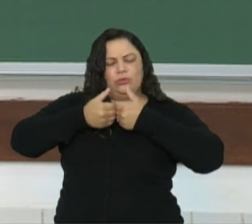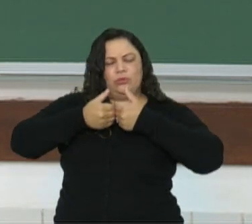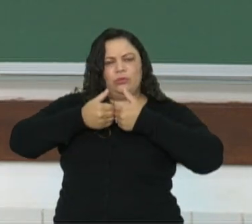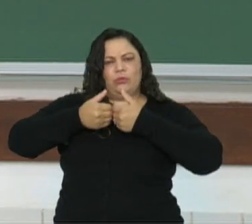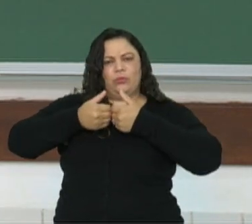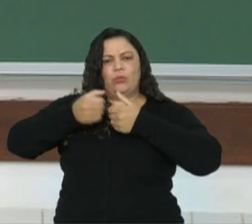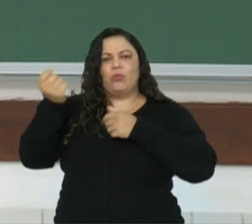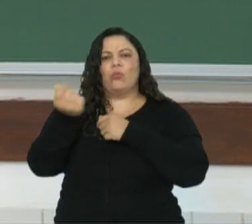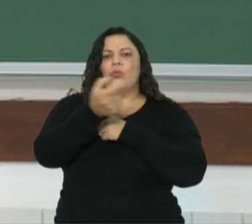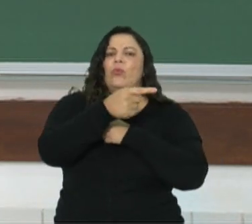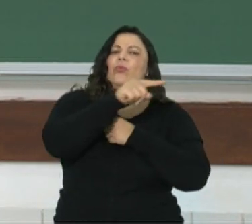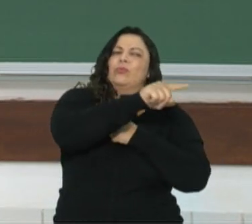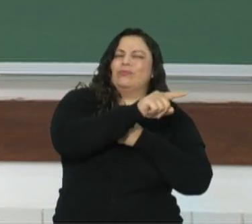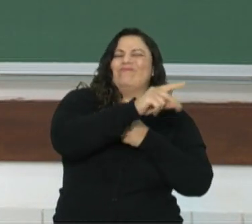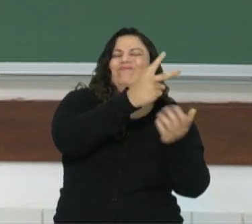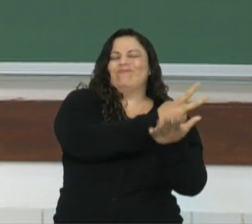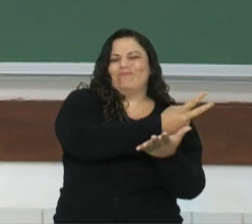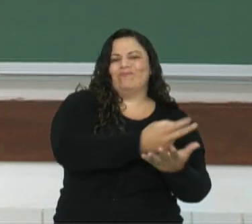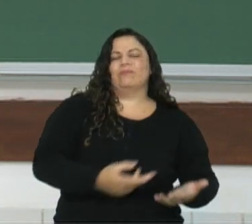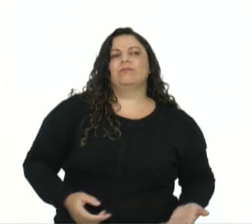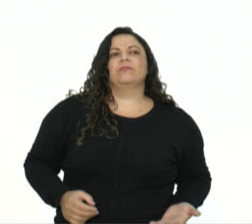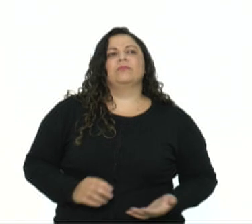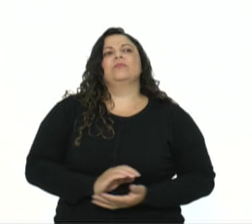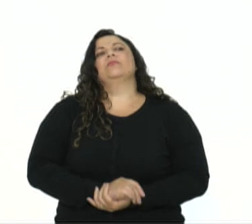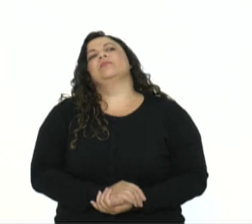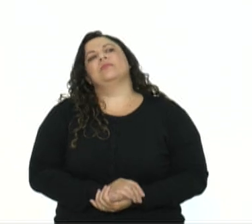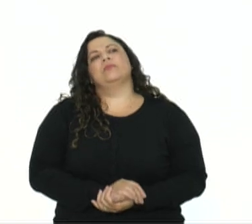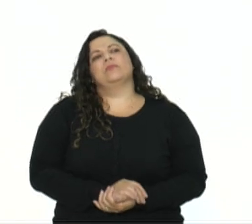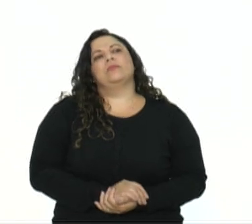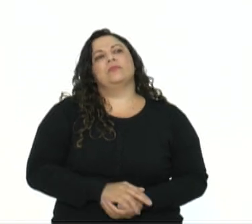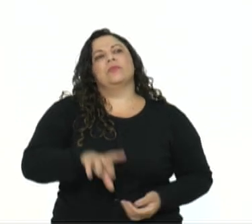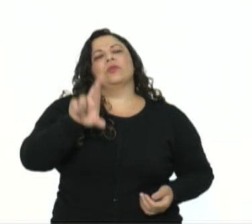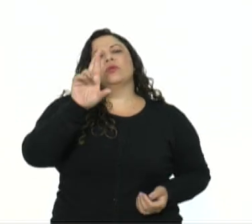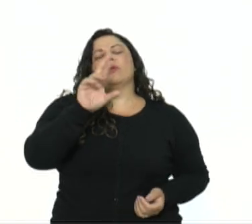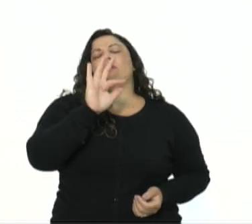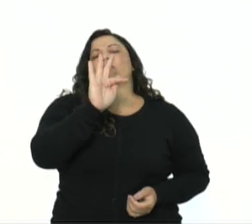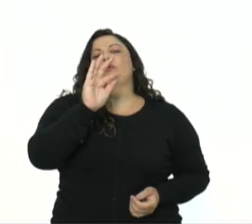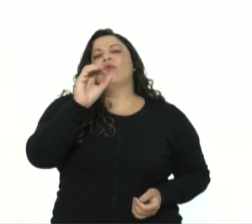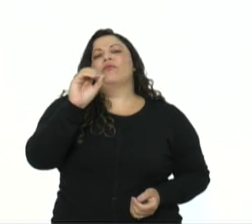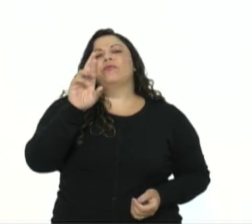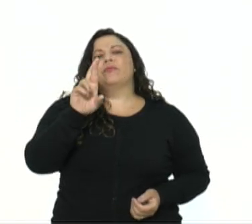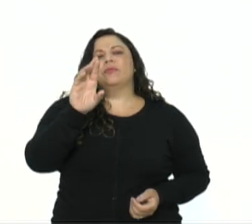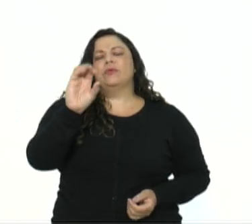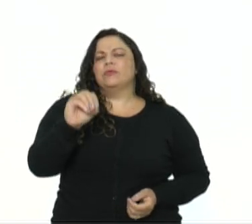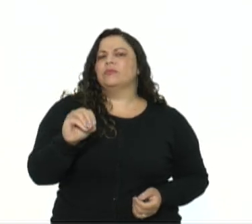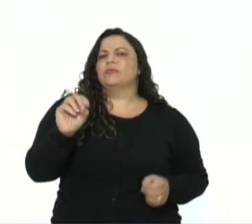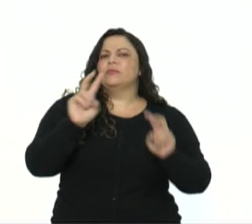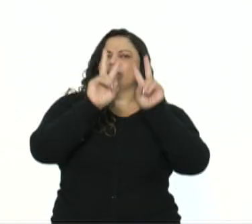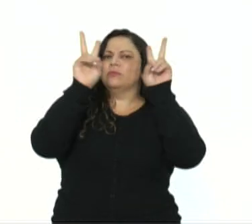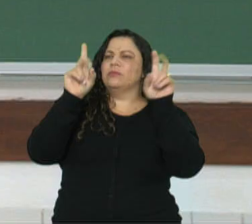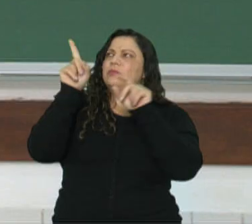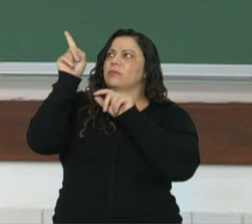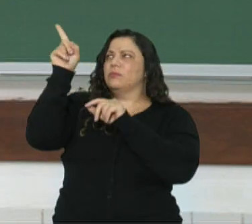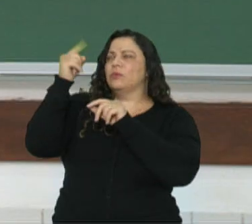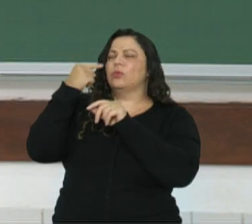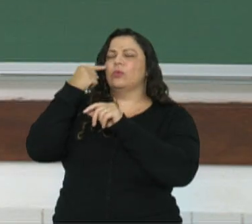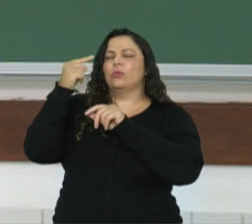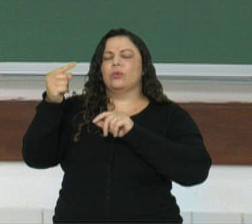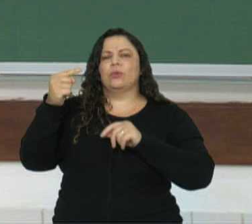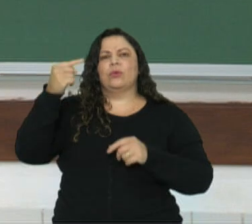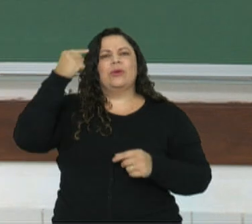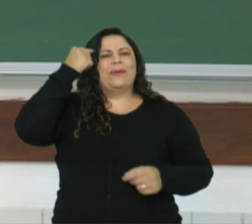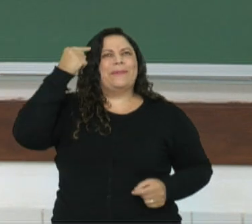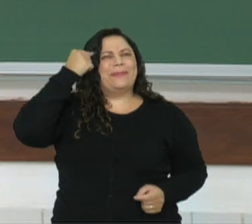outro está errado. E aí o ídolos de foro. O foro é esse pensamento interno